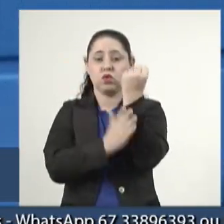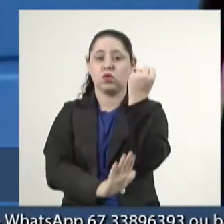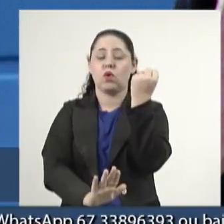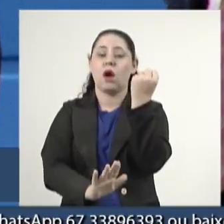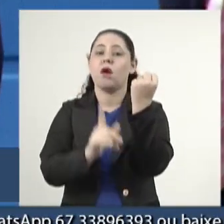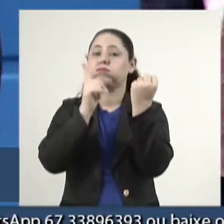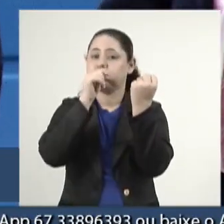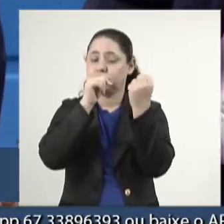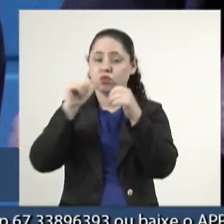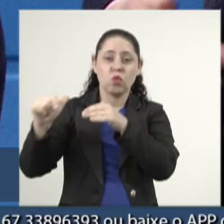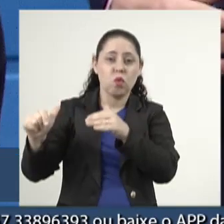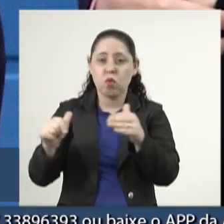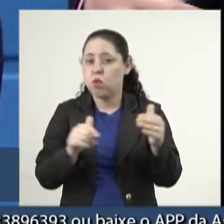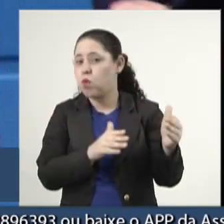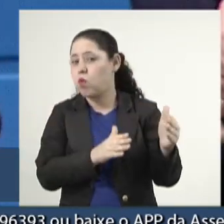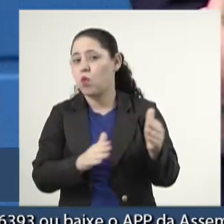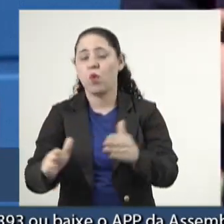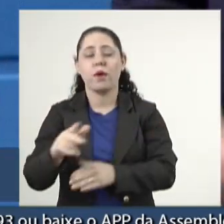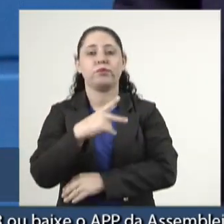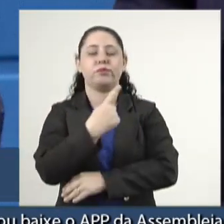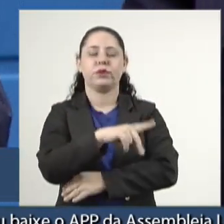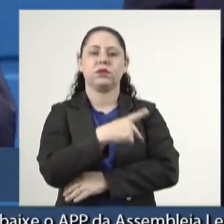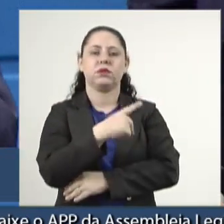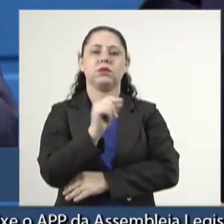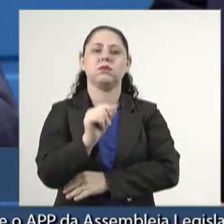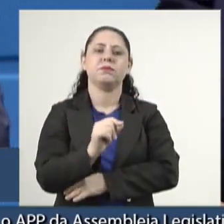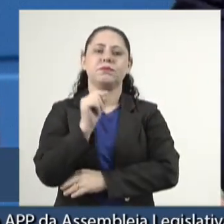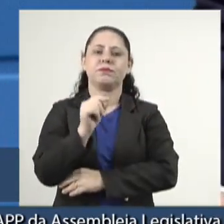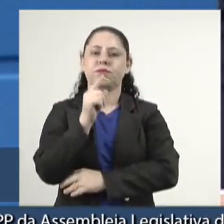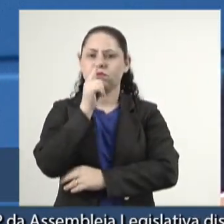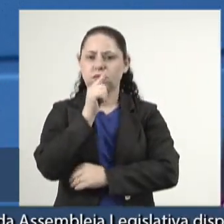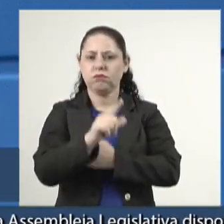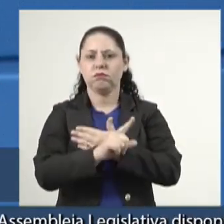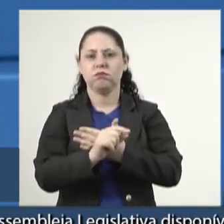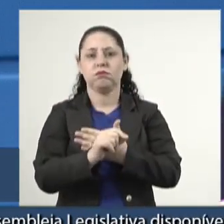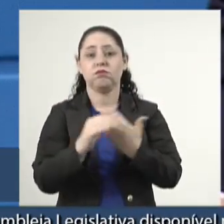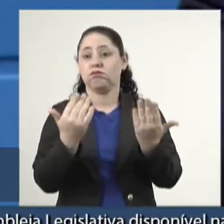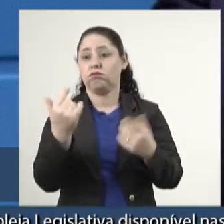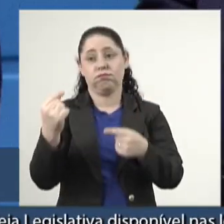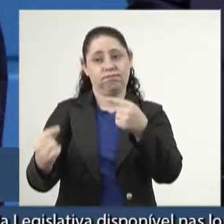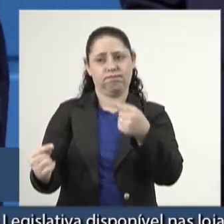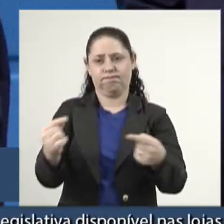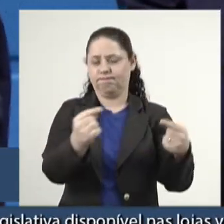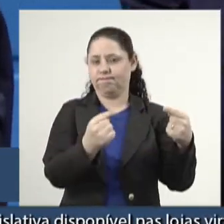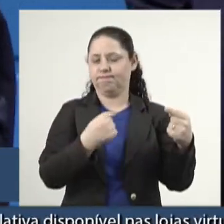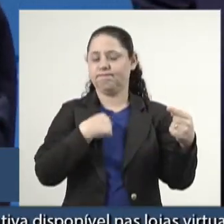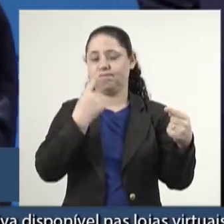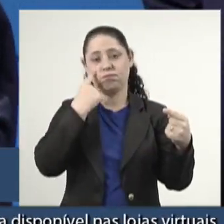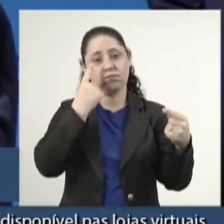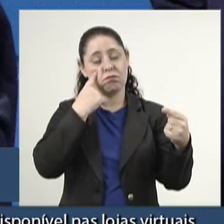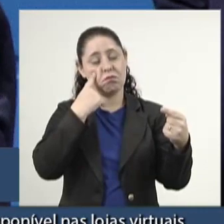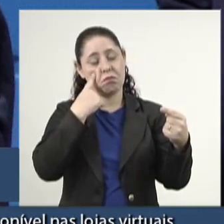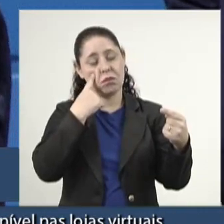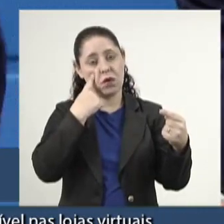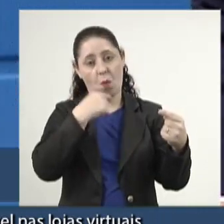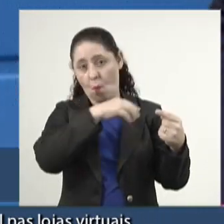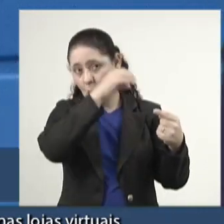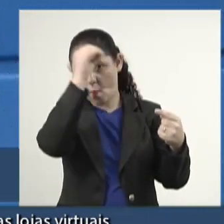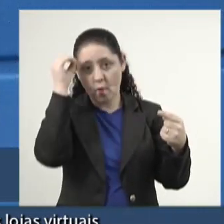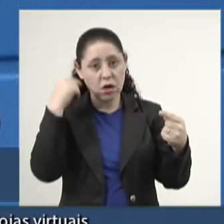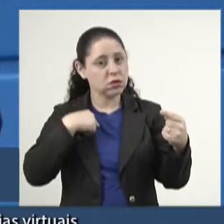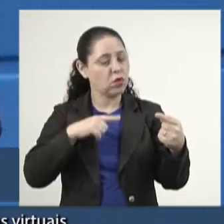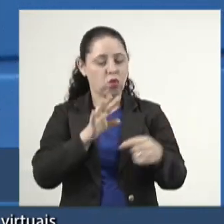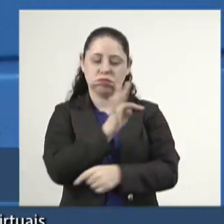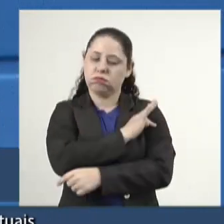águas do Paraguai. Então, no Pantanal, quando tem essa discussão, na minha visão de leigo, certo? Que eu não